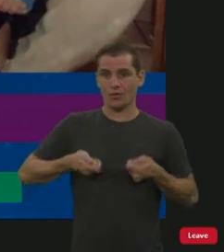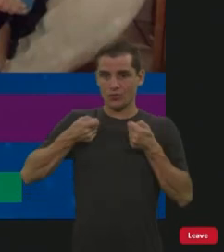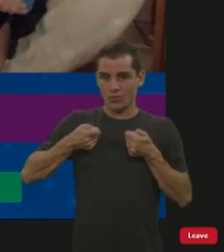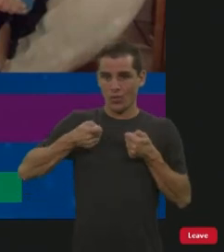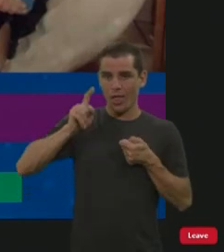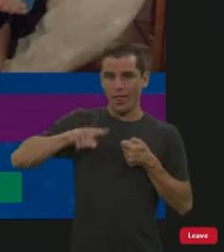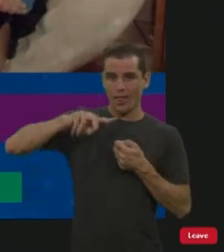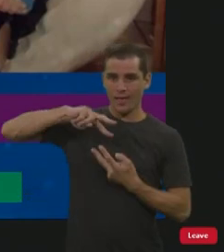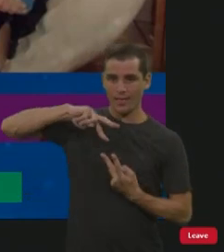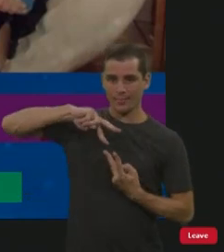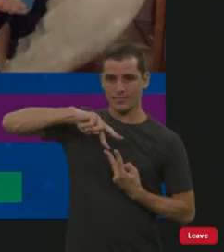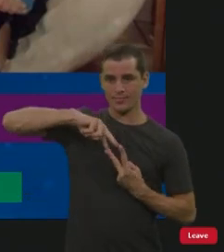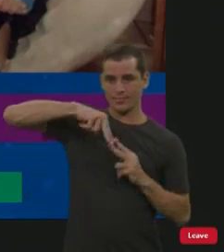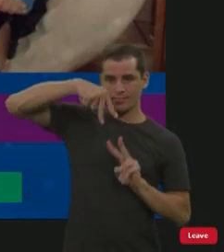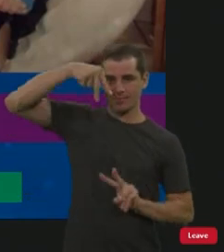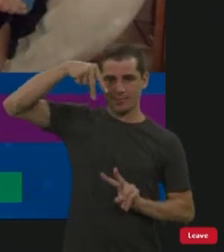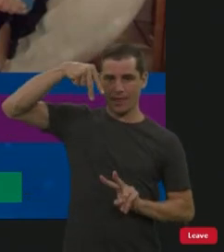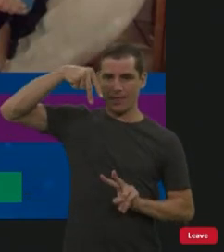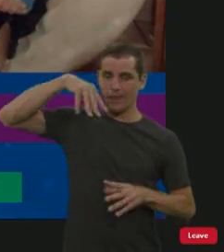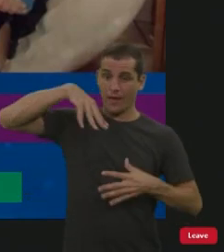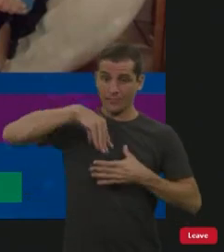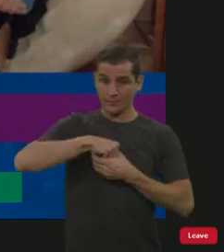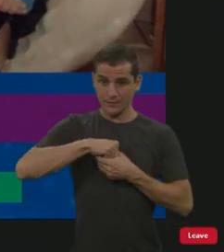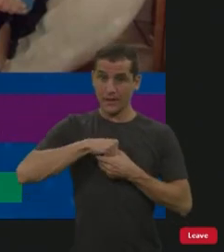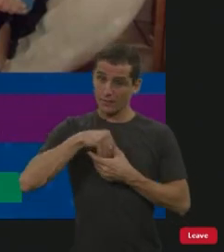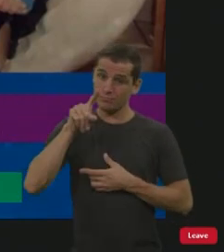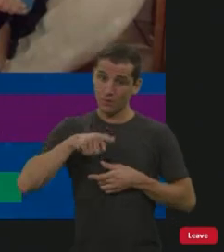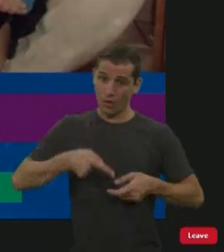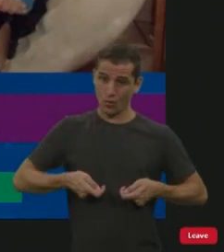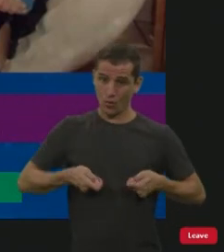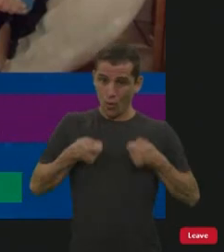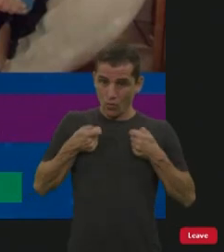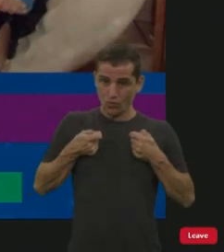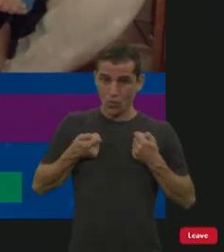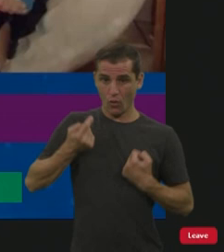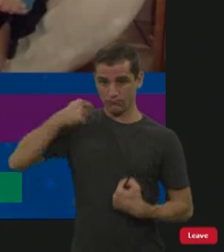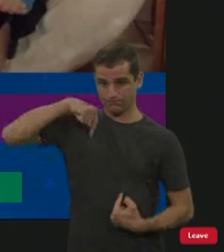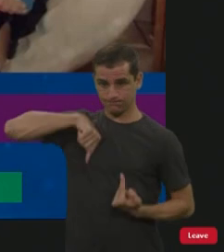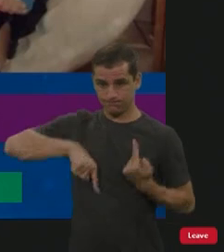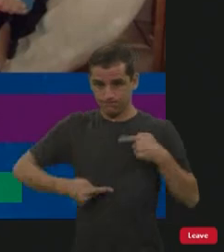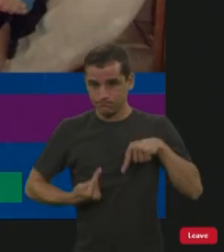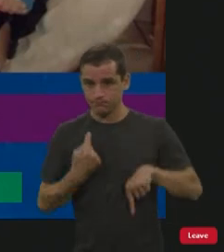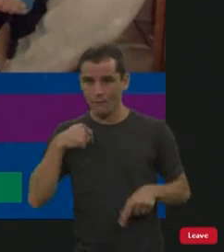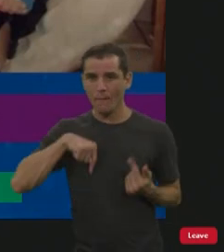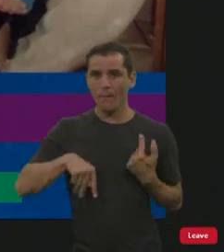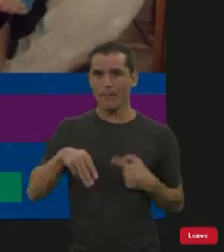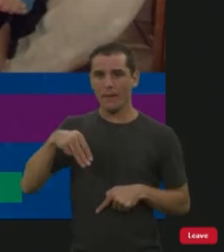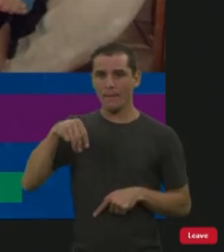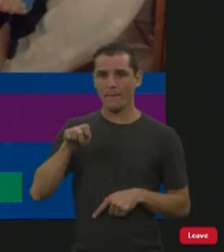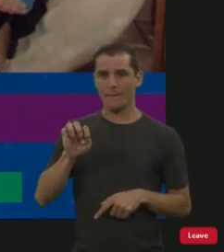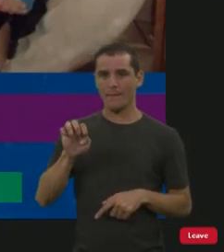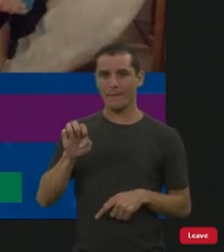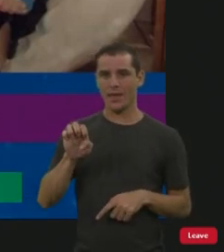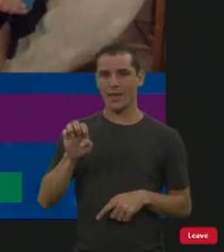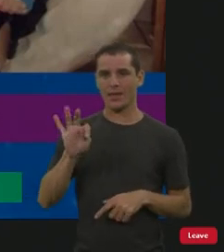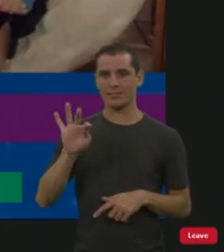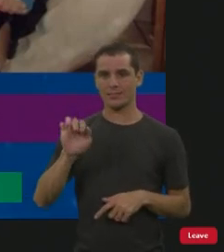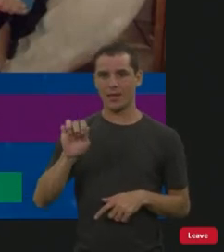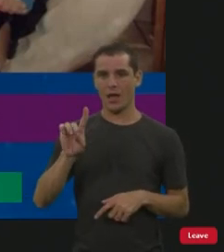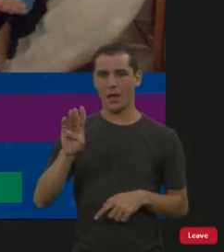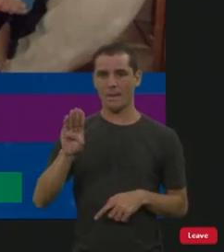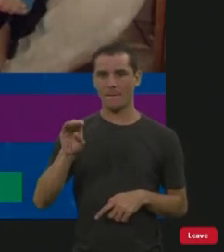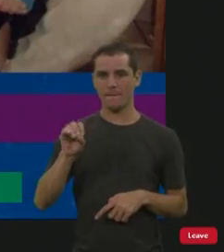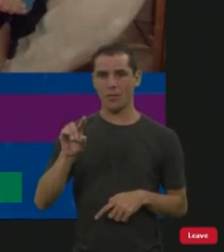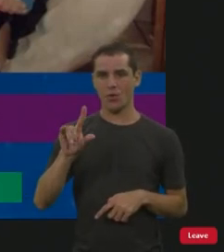pelo nosso DNA. E no metabolismo não é diferente. Todas as nossas reações